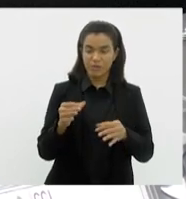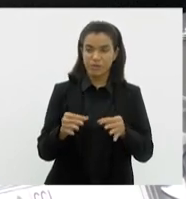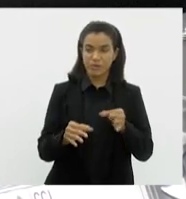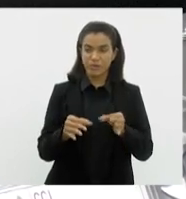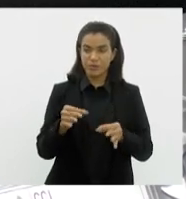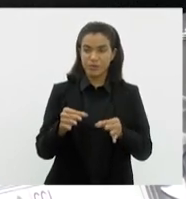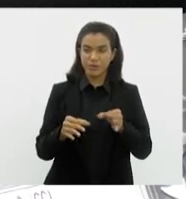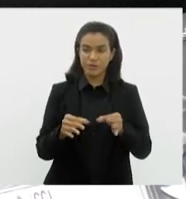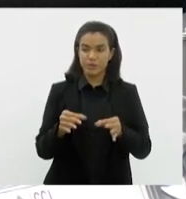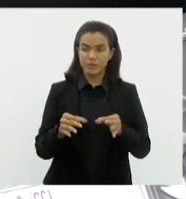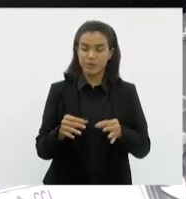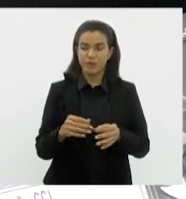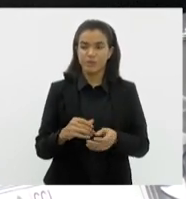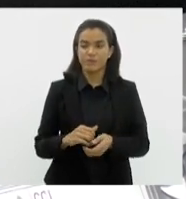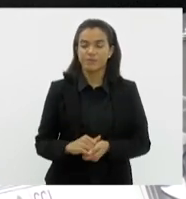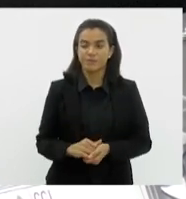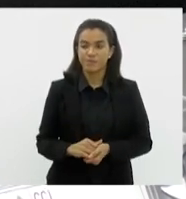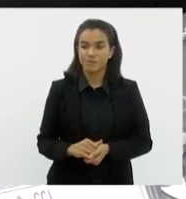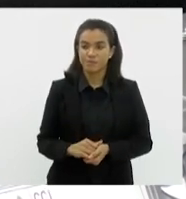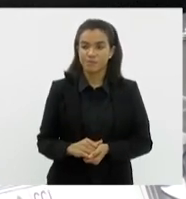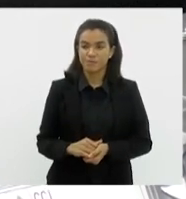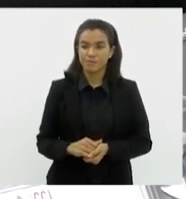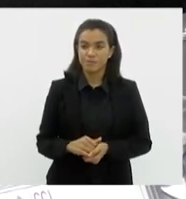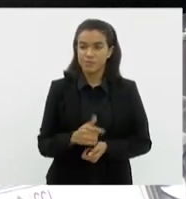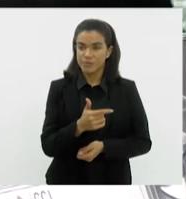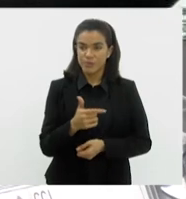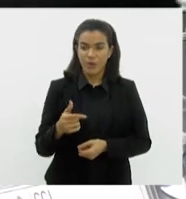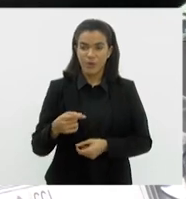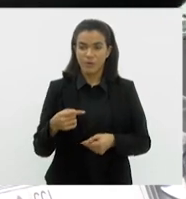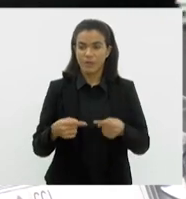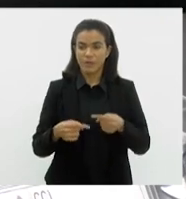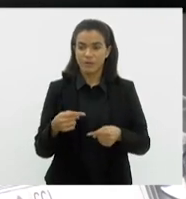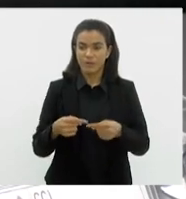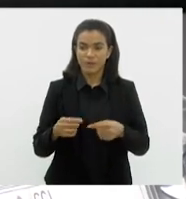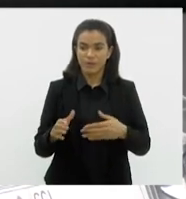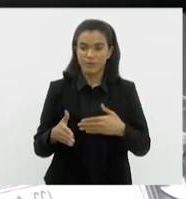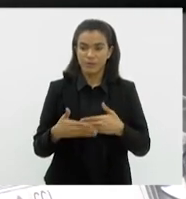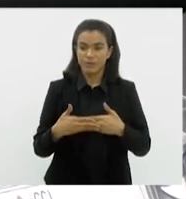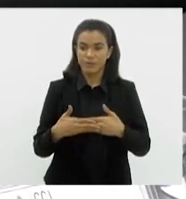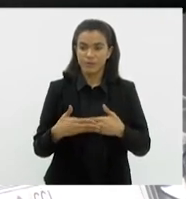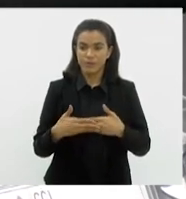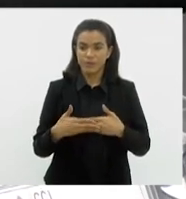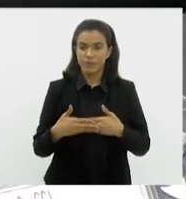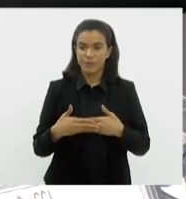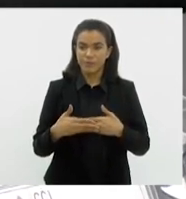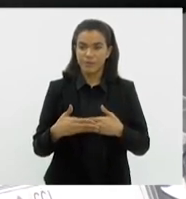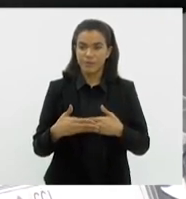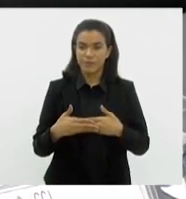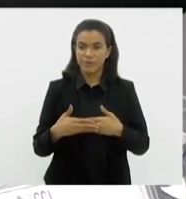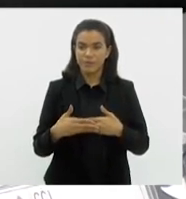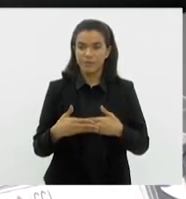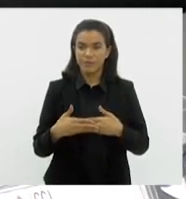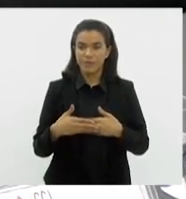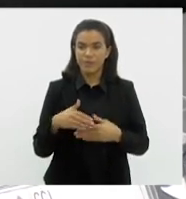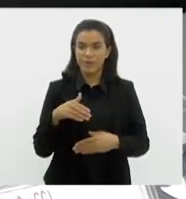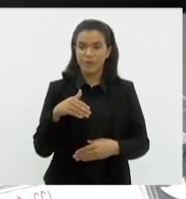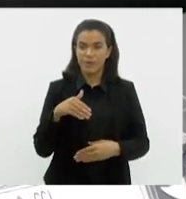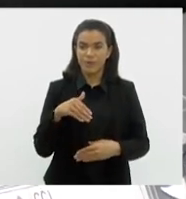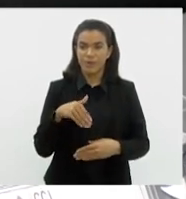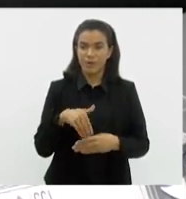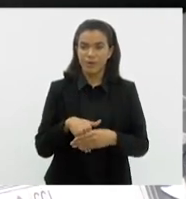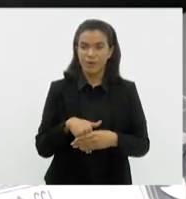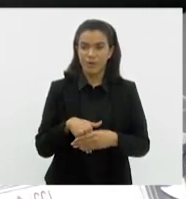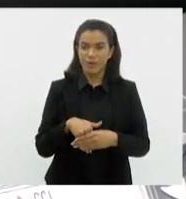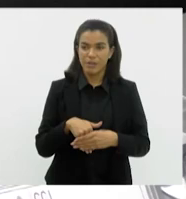Pela juridicidade. Em discussão. Não havendo quem queira discutir, encerrada a discussão. Em votação, senhores